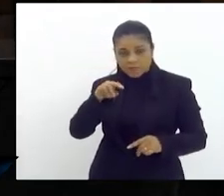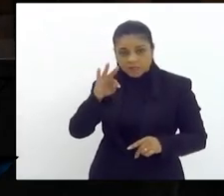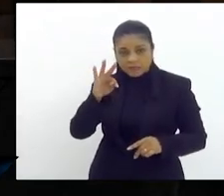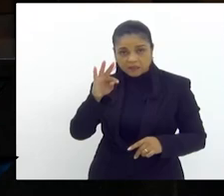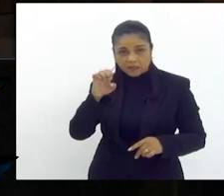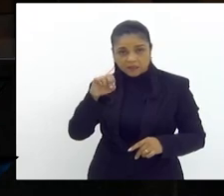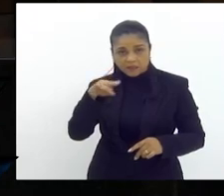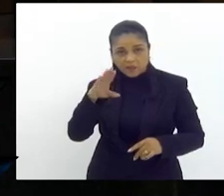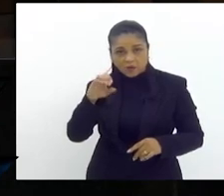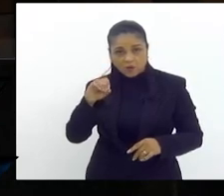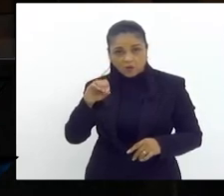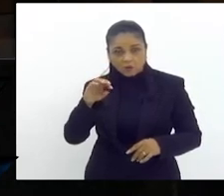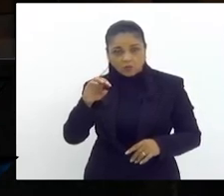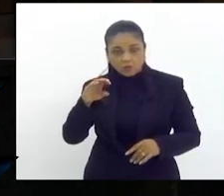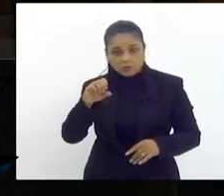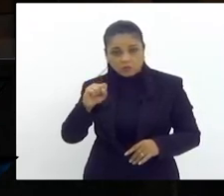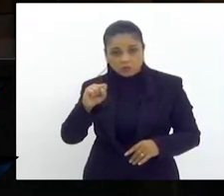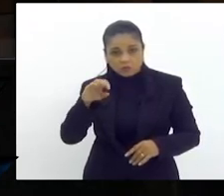quem